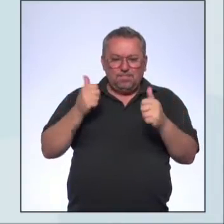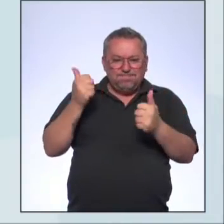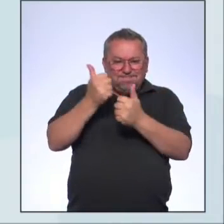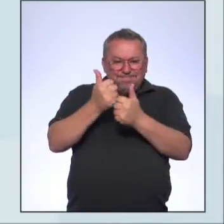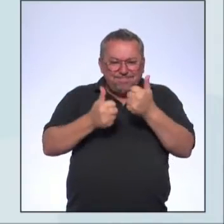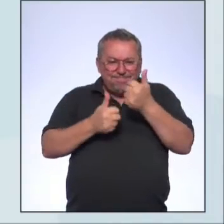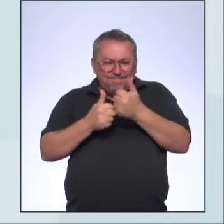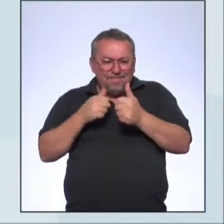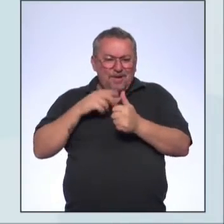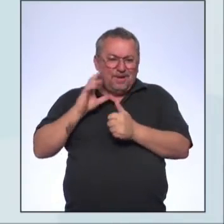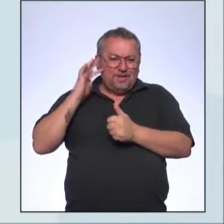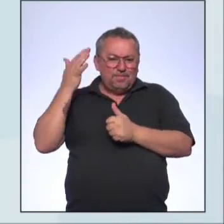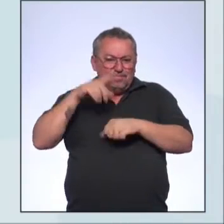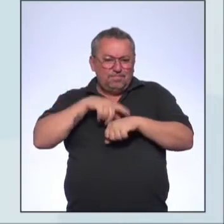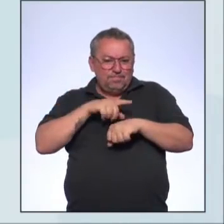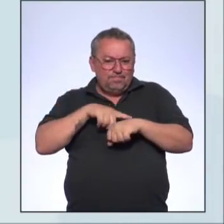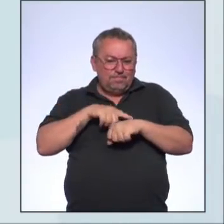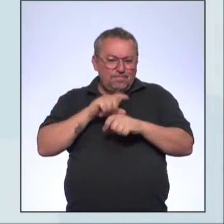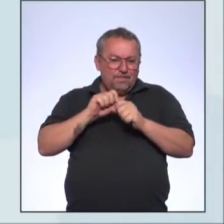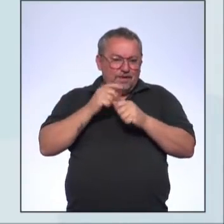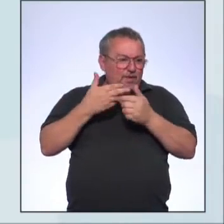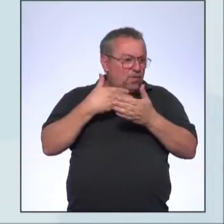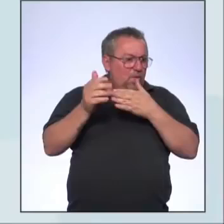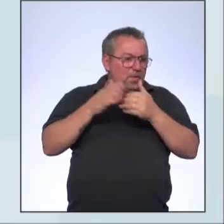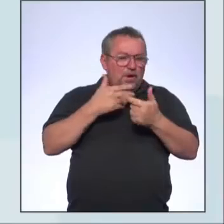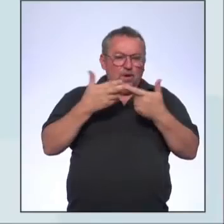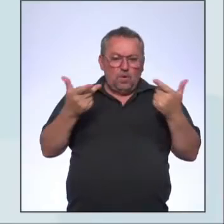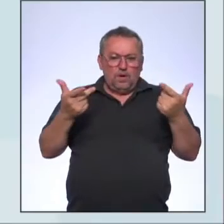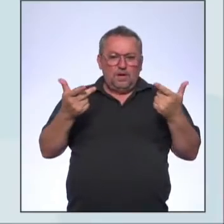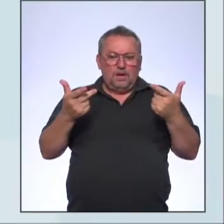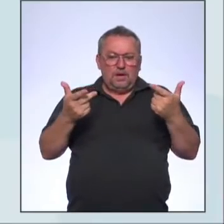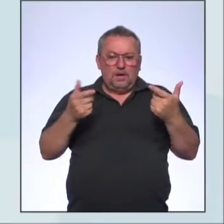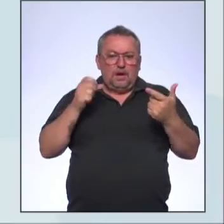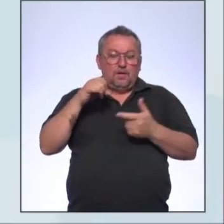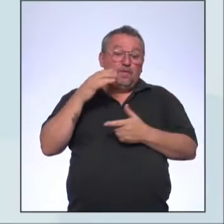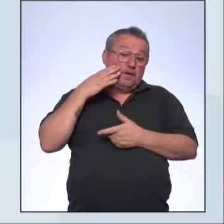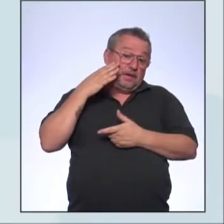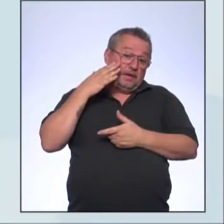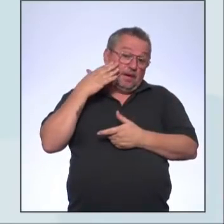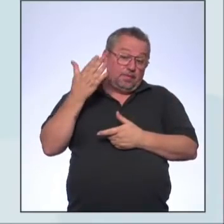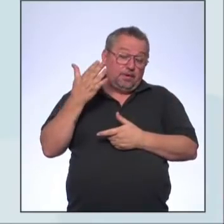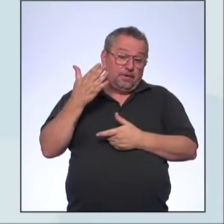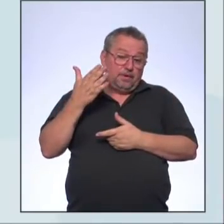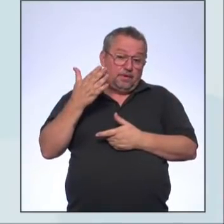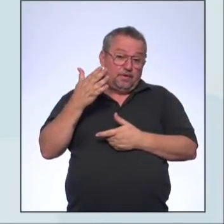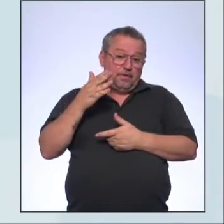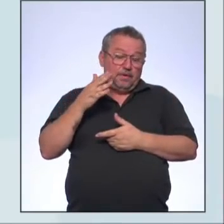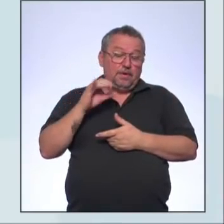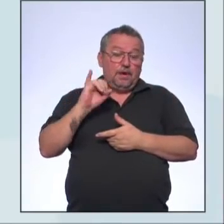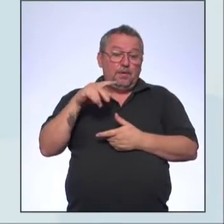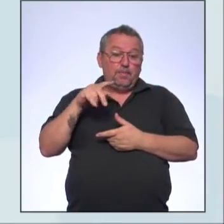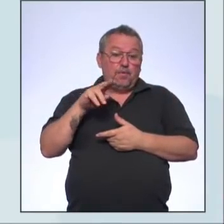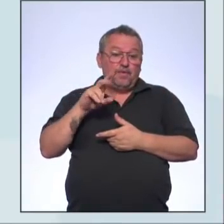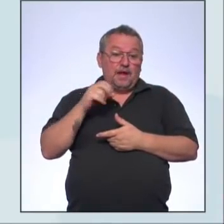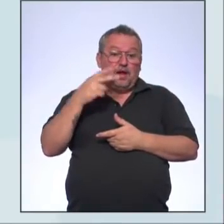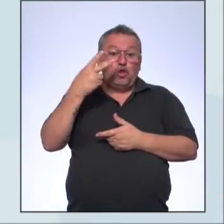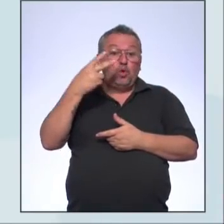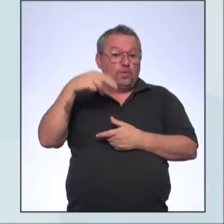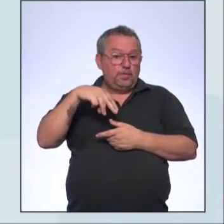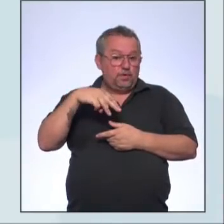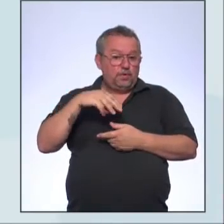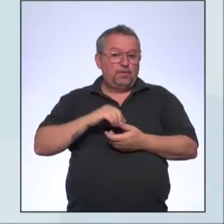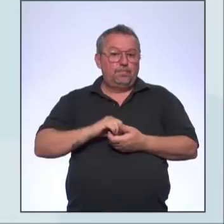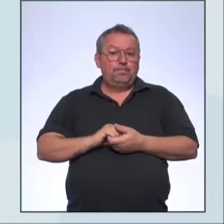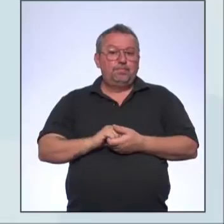Será que dá para fazer uma música assim na hora, improvisando com qualquer coisa? E se você sabe o que é improvisar? 2 minutos, pessoal.